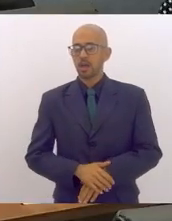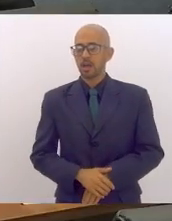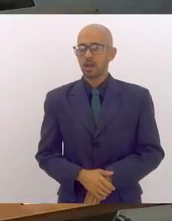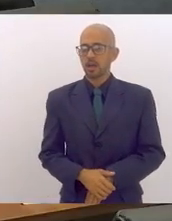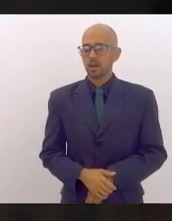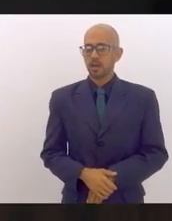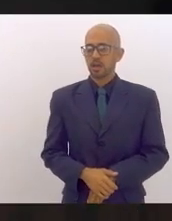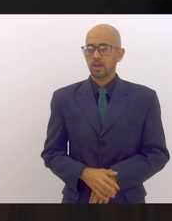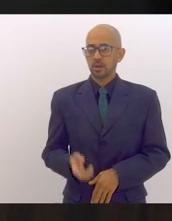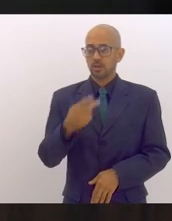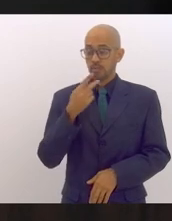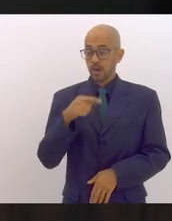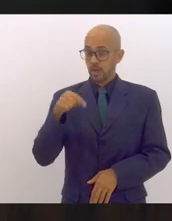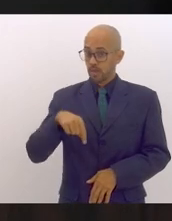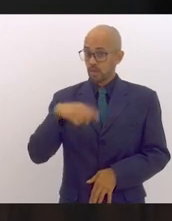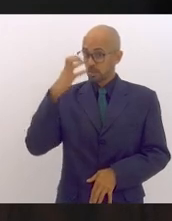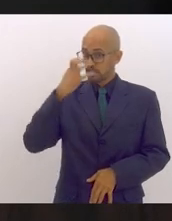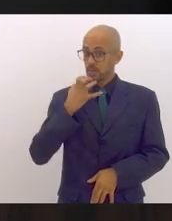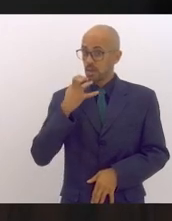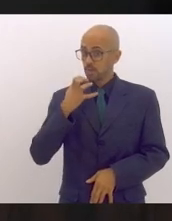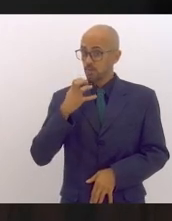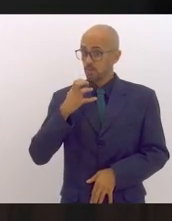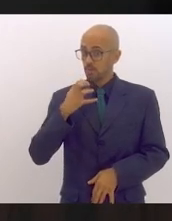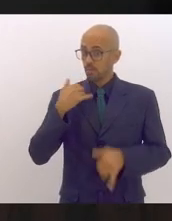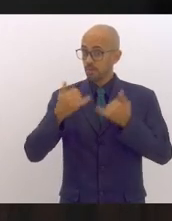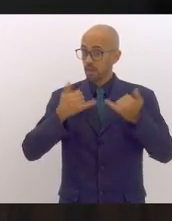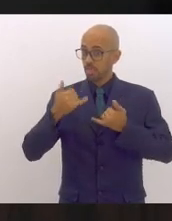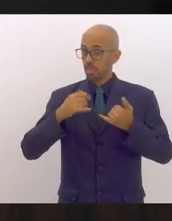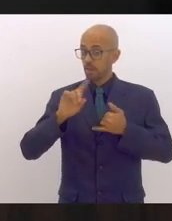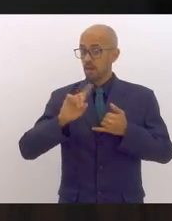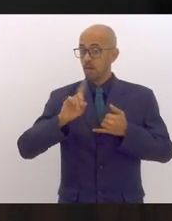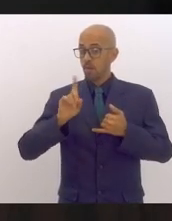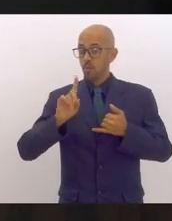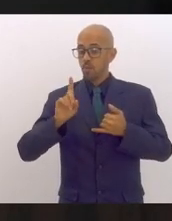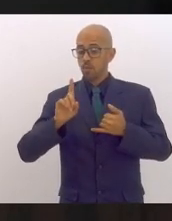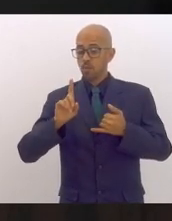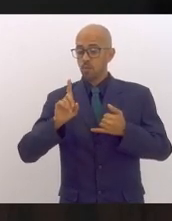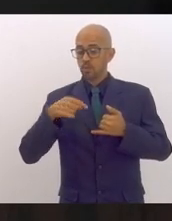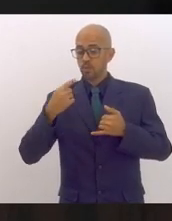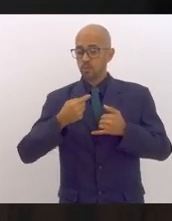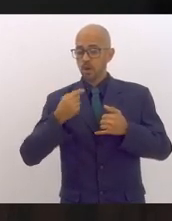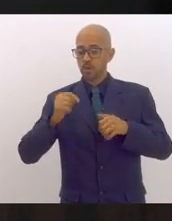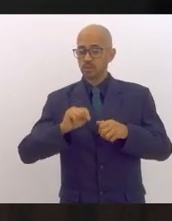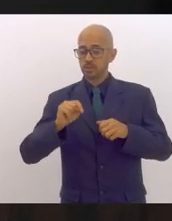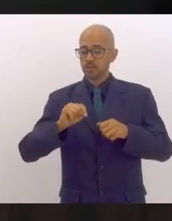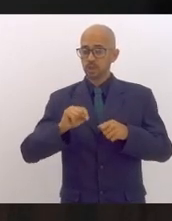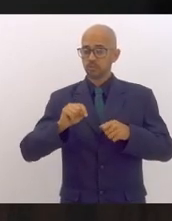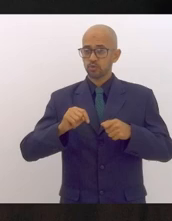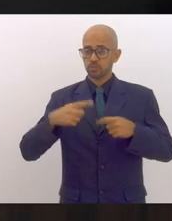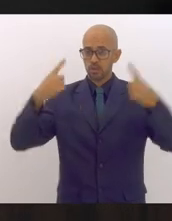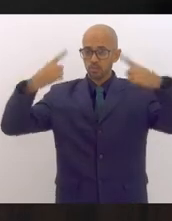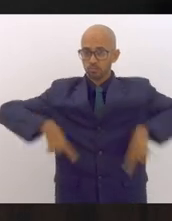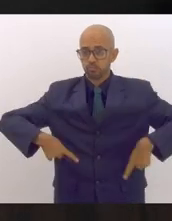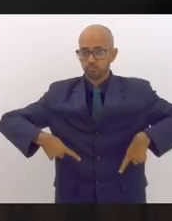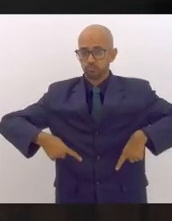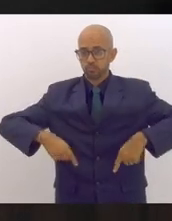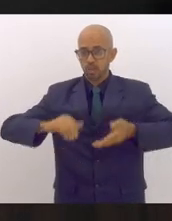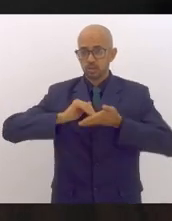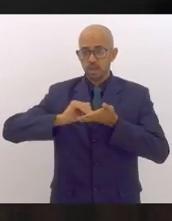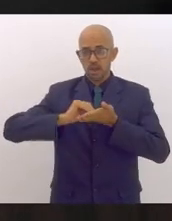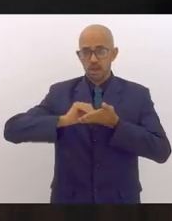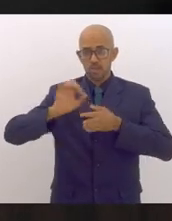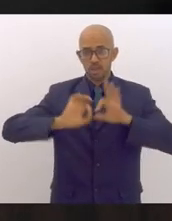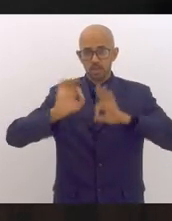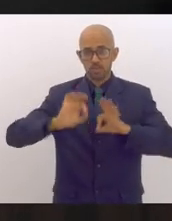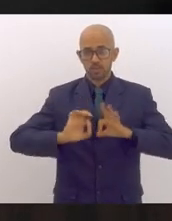O que eu falei aqui é sério, hein? Não é brincadeira, não. Nós estamos numa queda de braço com a Secretaria de Planejamento em